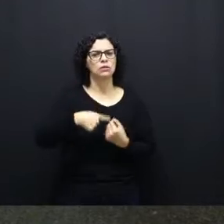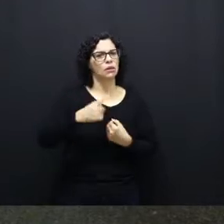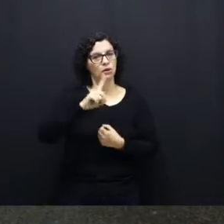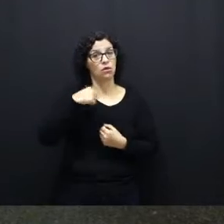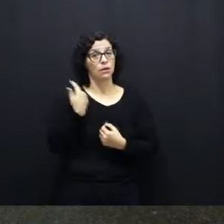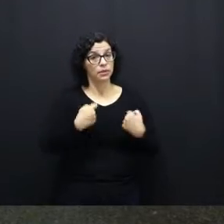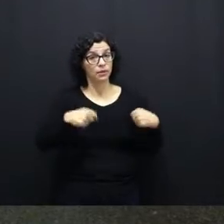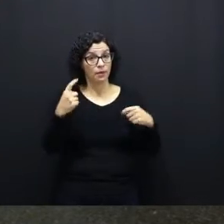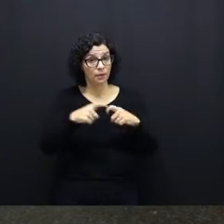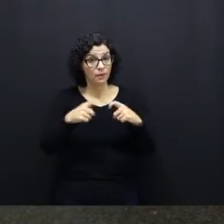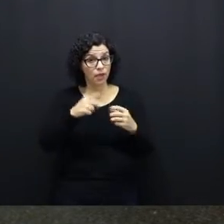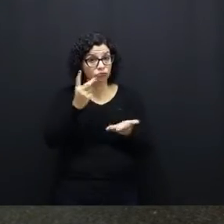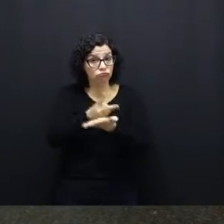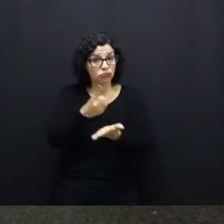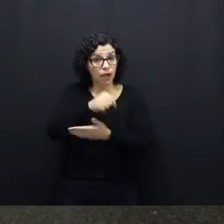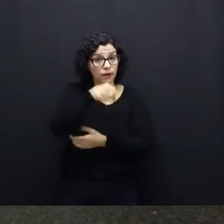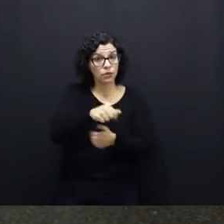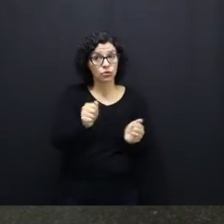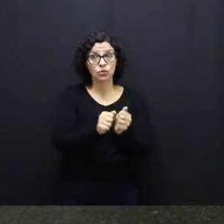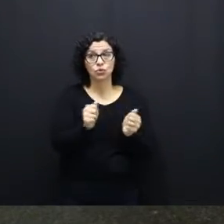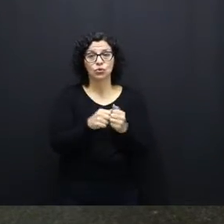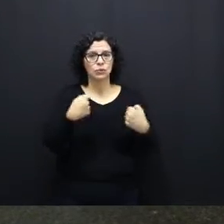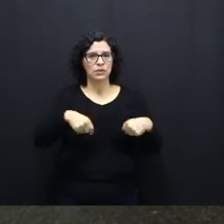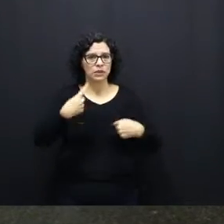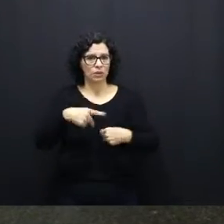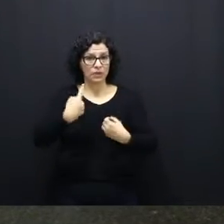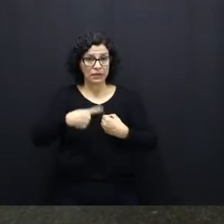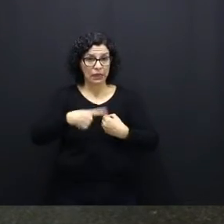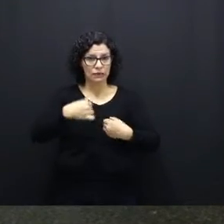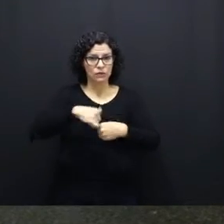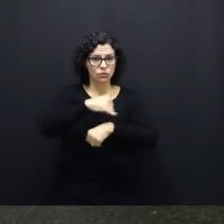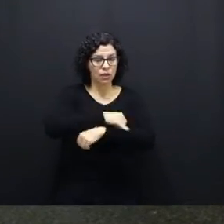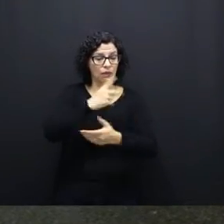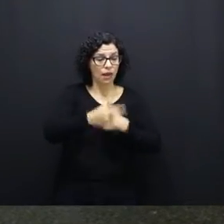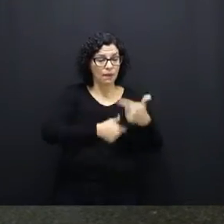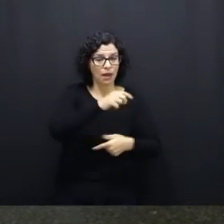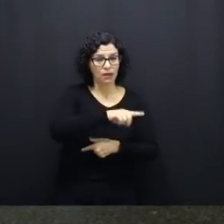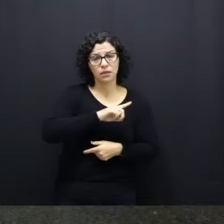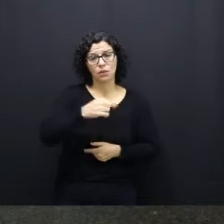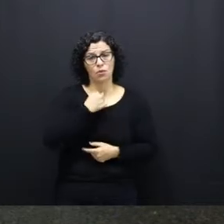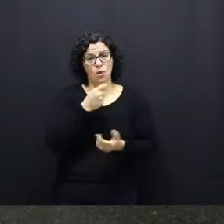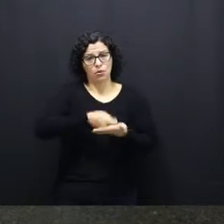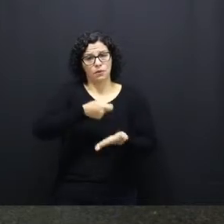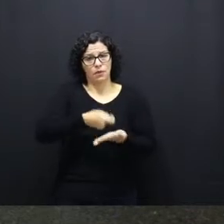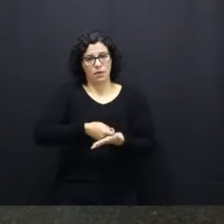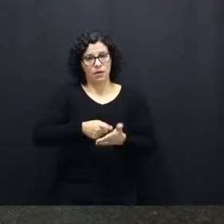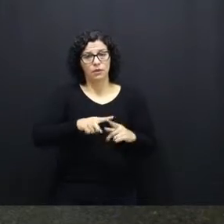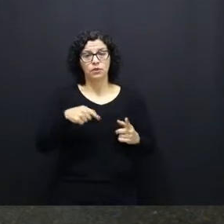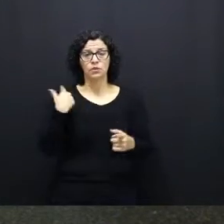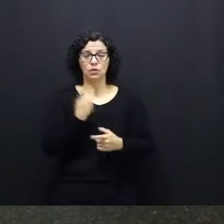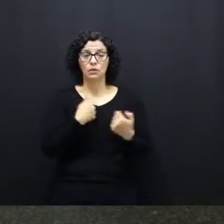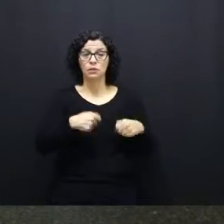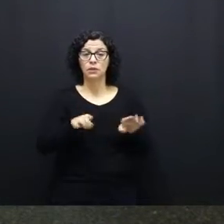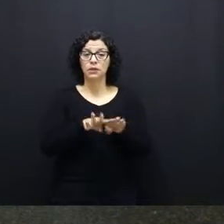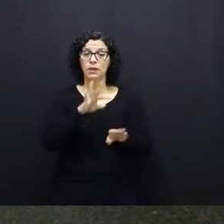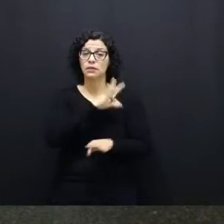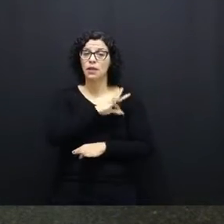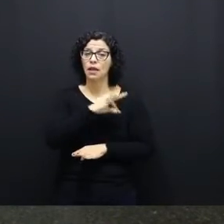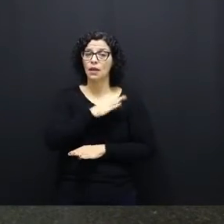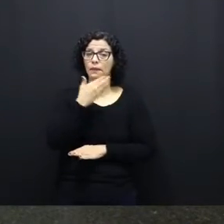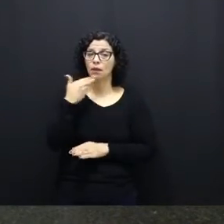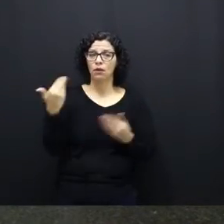nós não podemos obrigar a fazer plantão só aqui em São José na rede pública o Porém isso já custaria